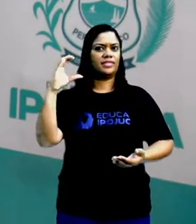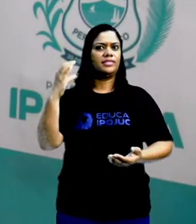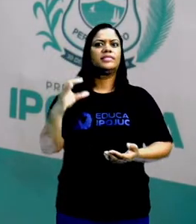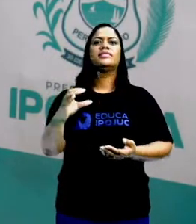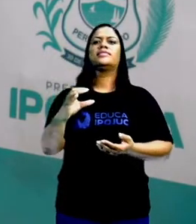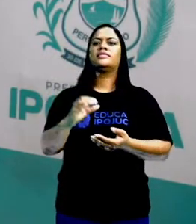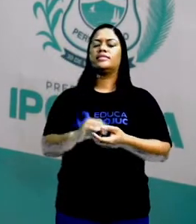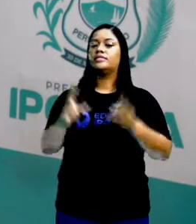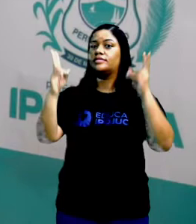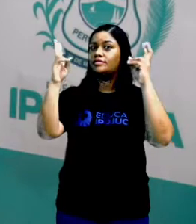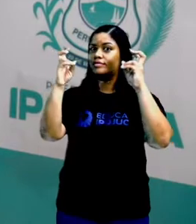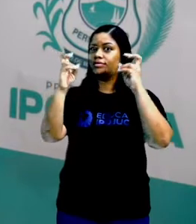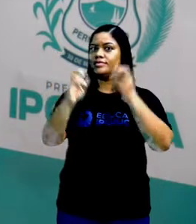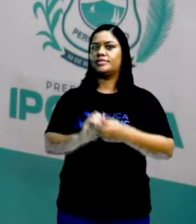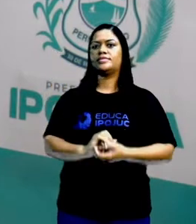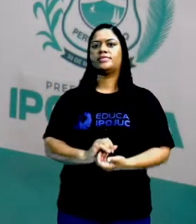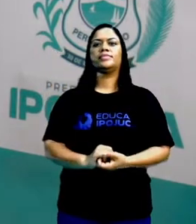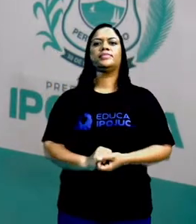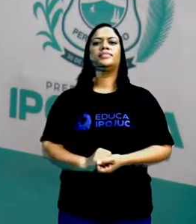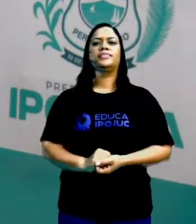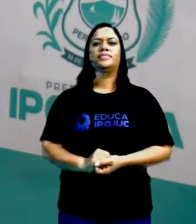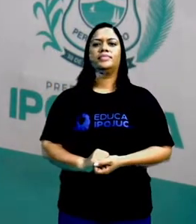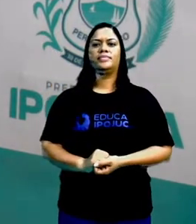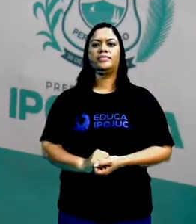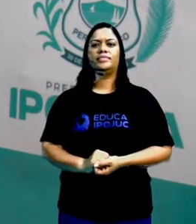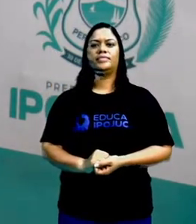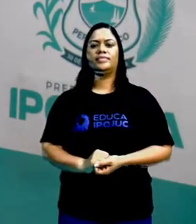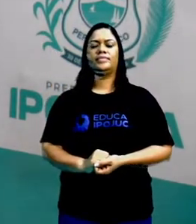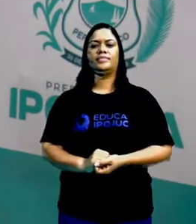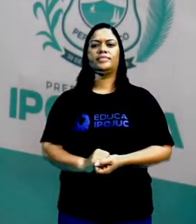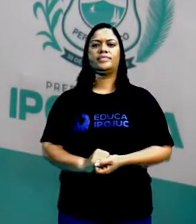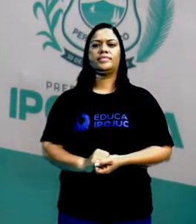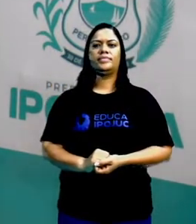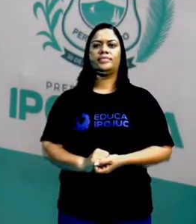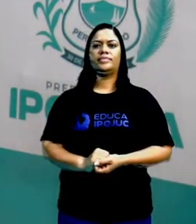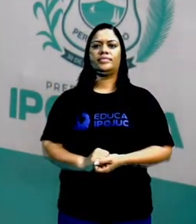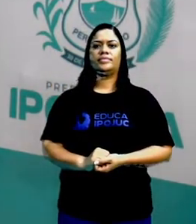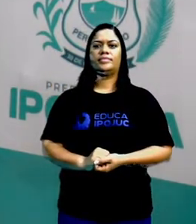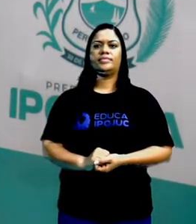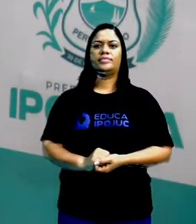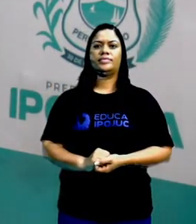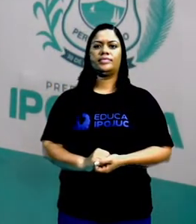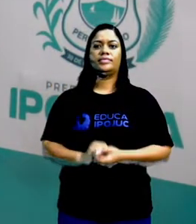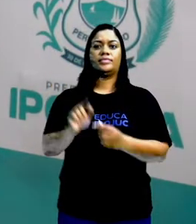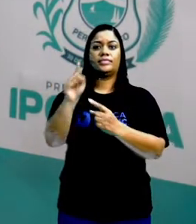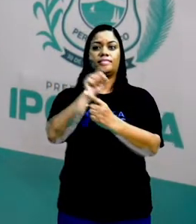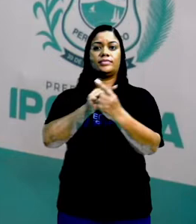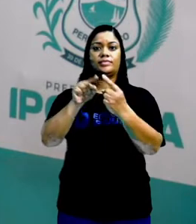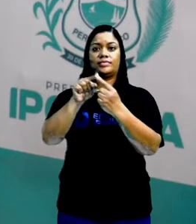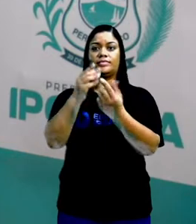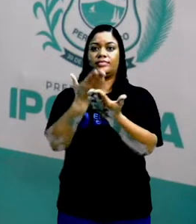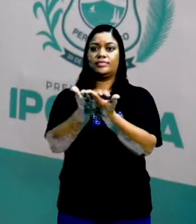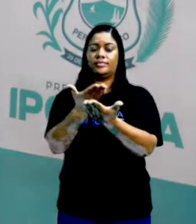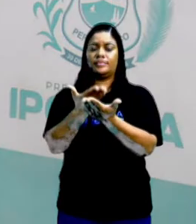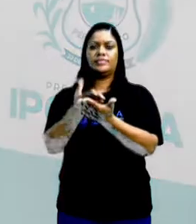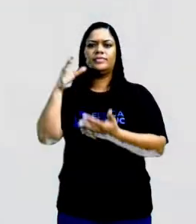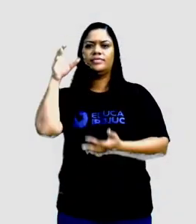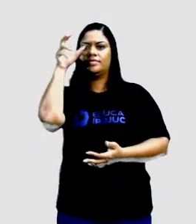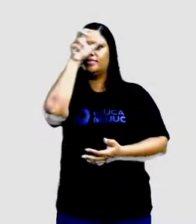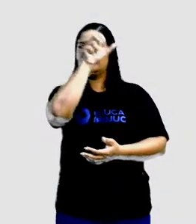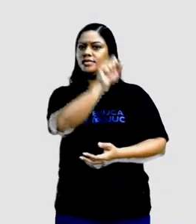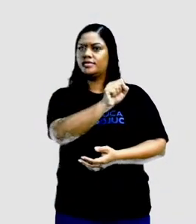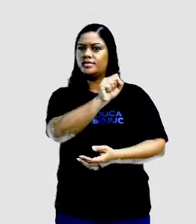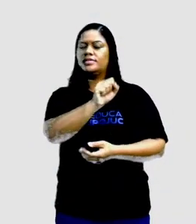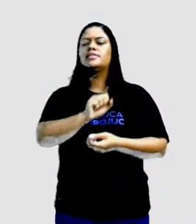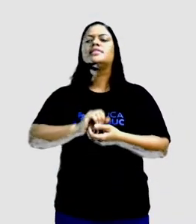a respeito do tema, tá, pessoal? Então vamos lá. O objetivo da aula de hoje é compreender